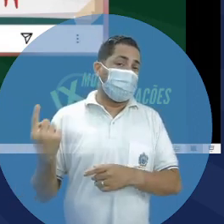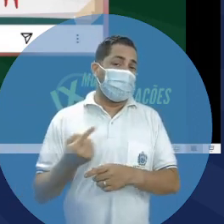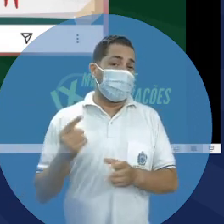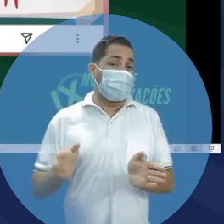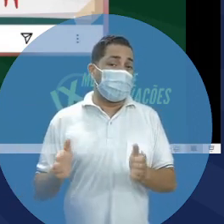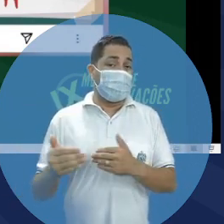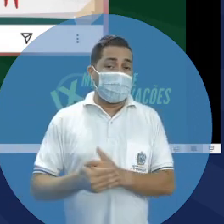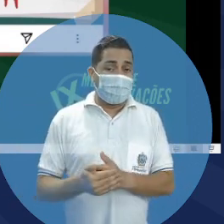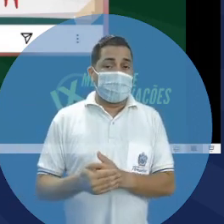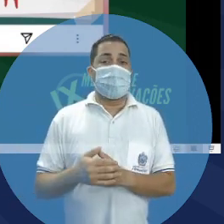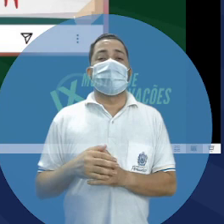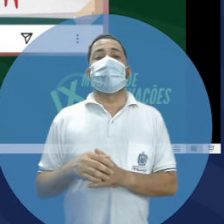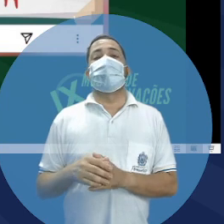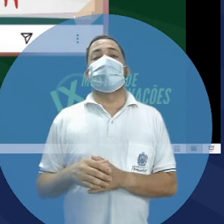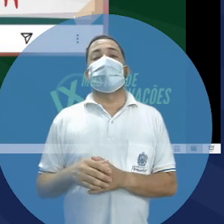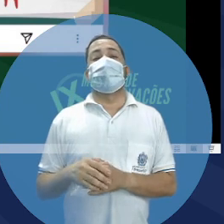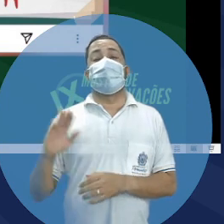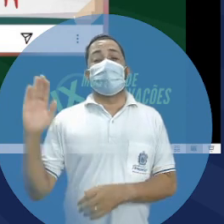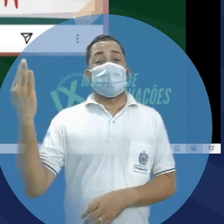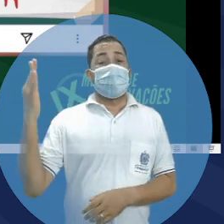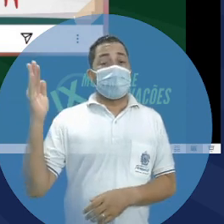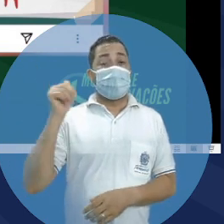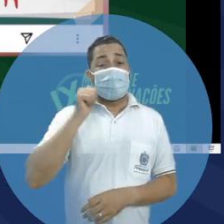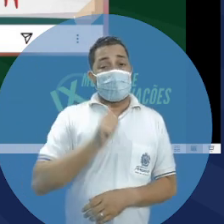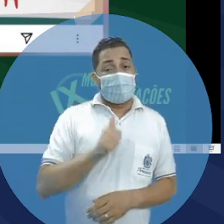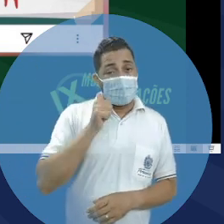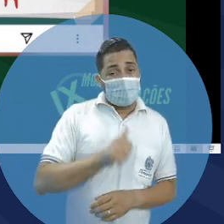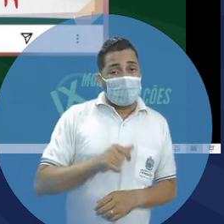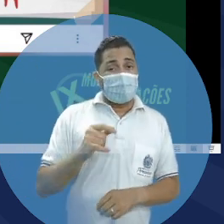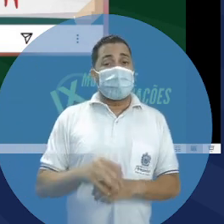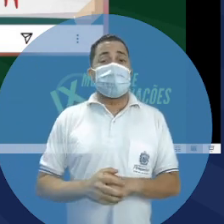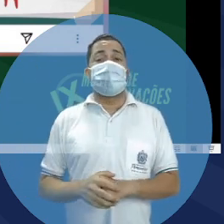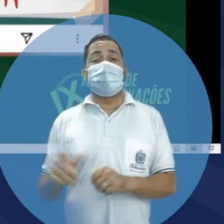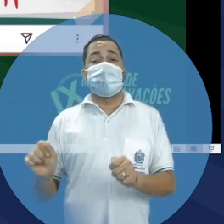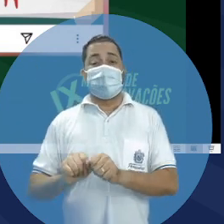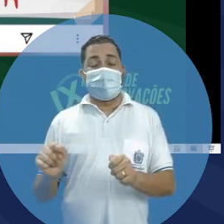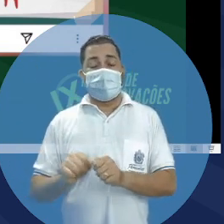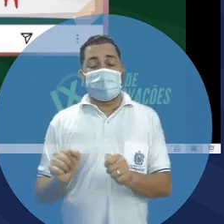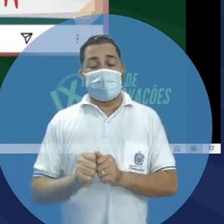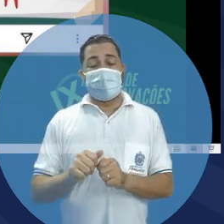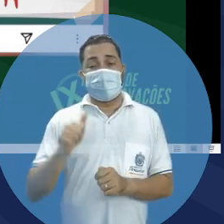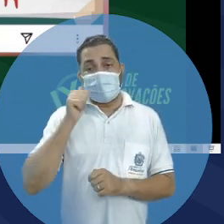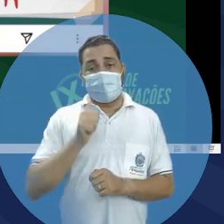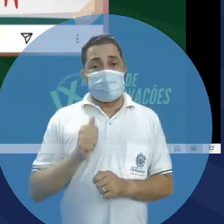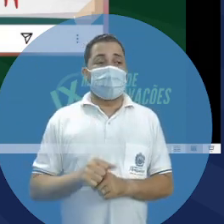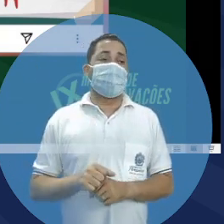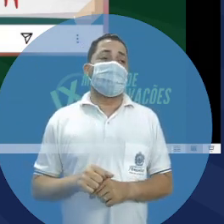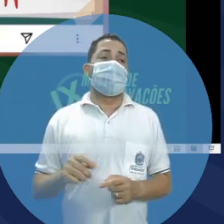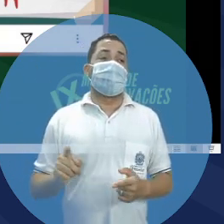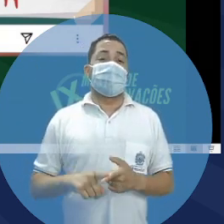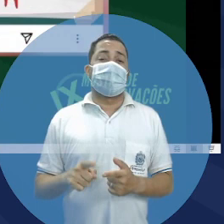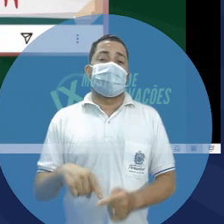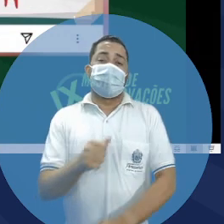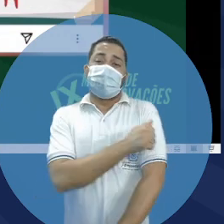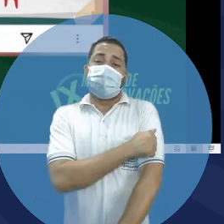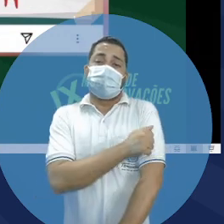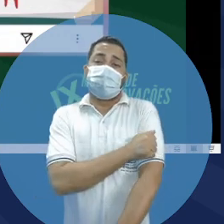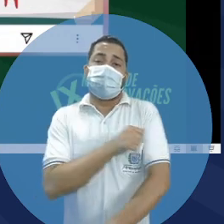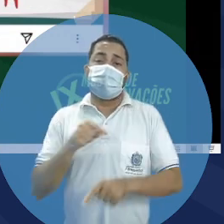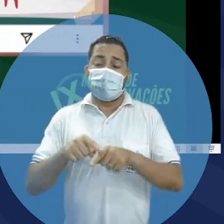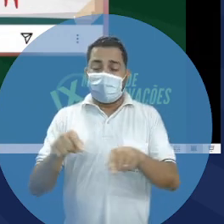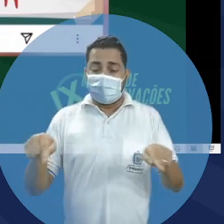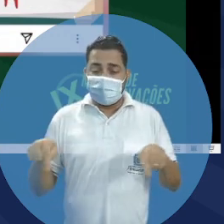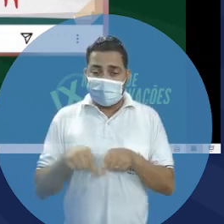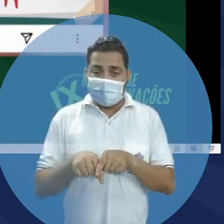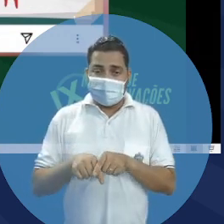feminino, também trazido pelas estudantes. Então, nós disponibilizamos de caixinha com doações de